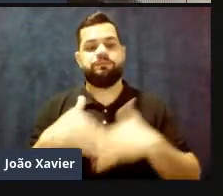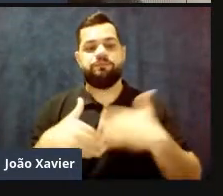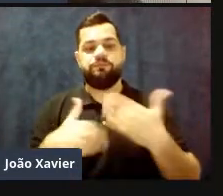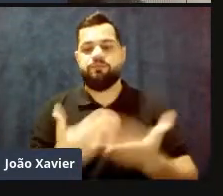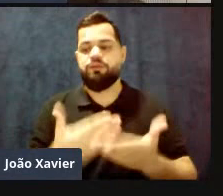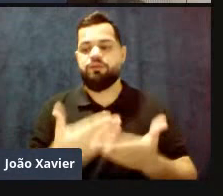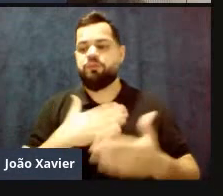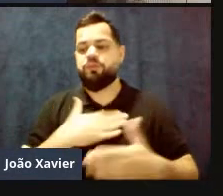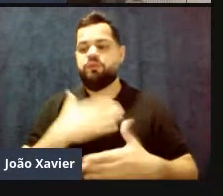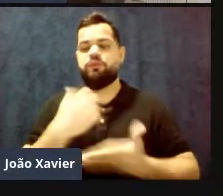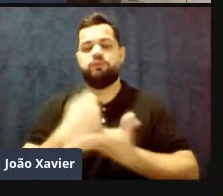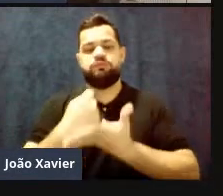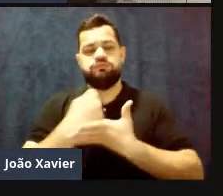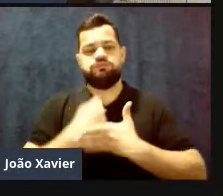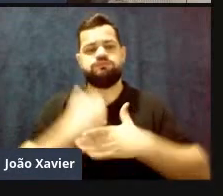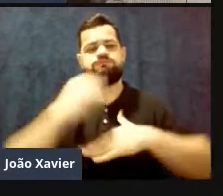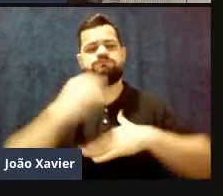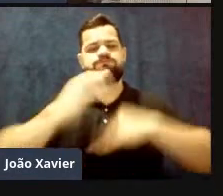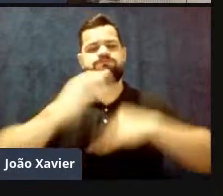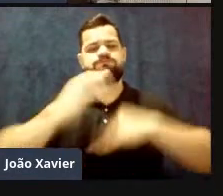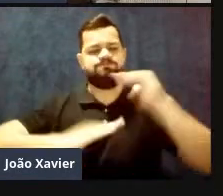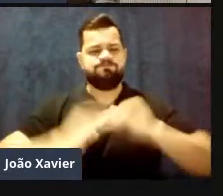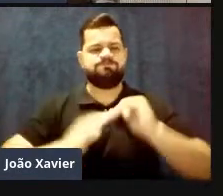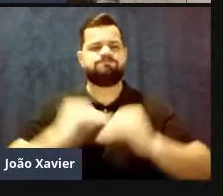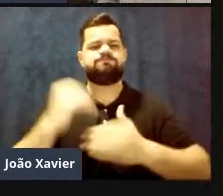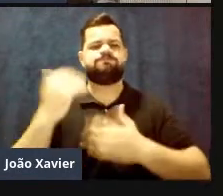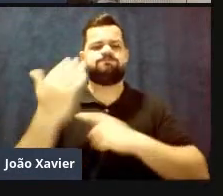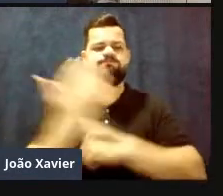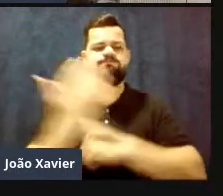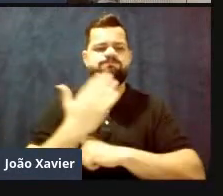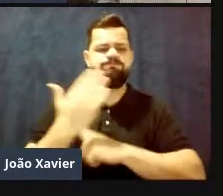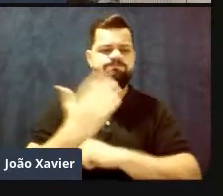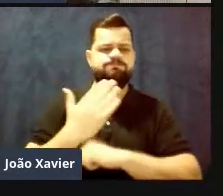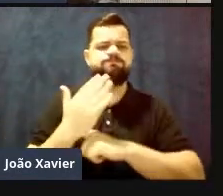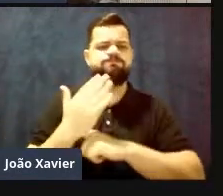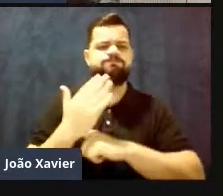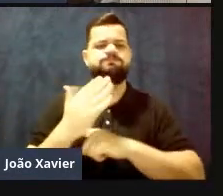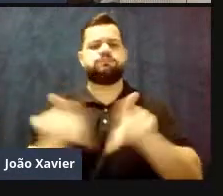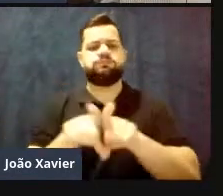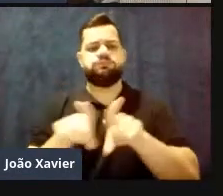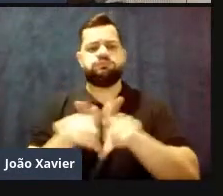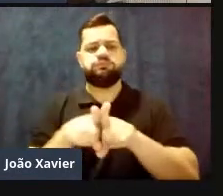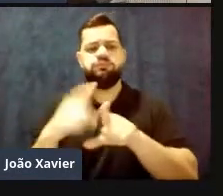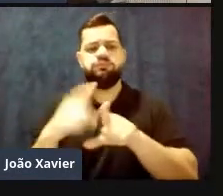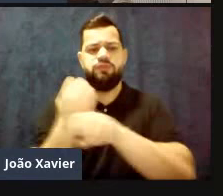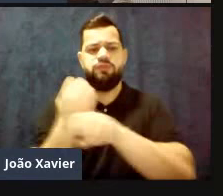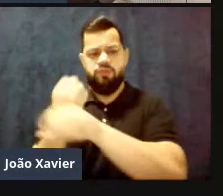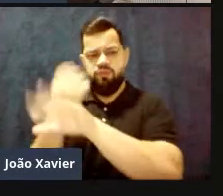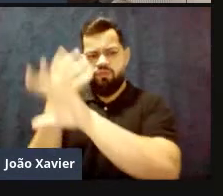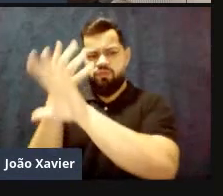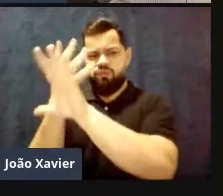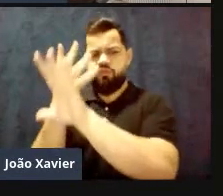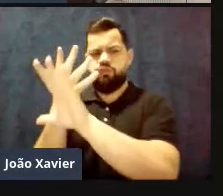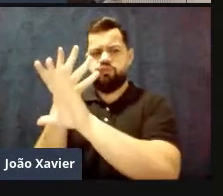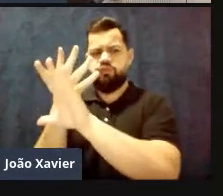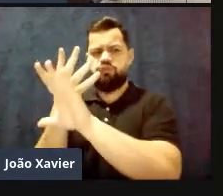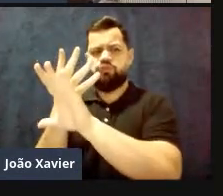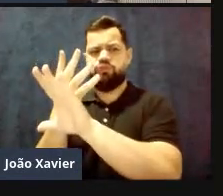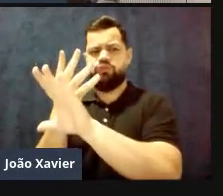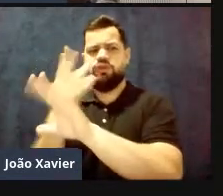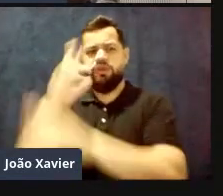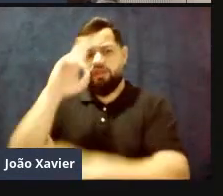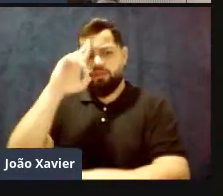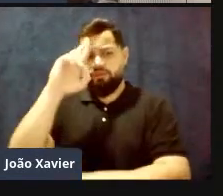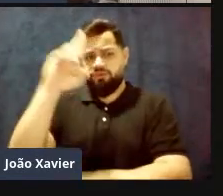profissionais possíveis, da forma mais humanizada possível. Eu recebia videochamadas quando eu estava em casa. A minha chefe da enfermagem,